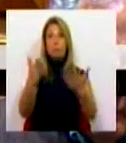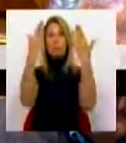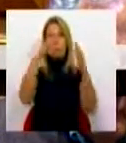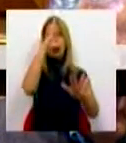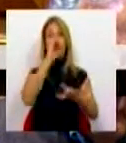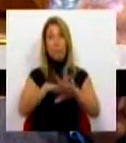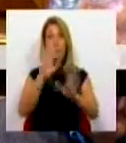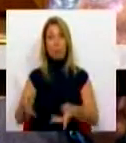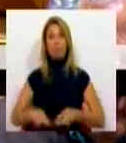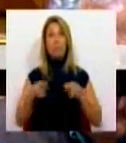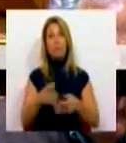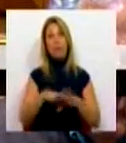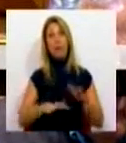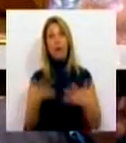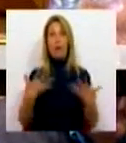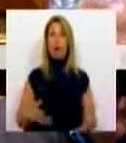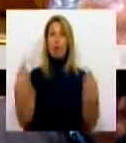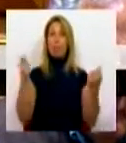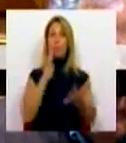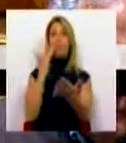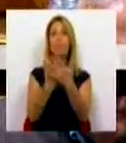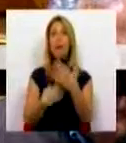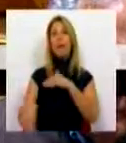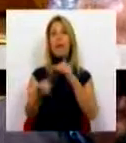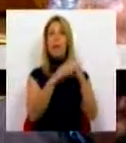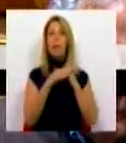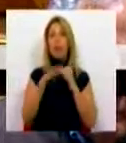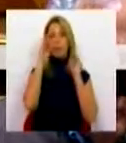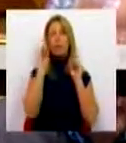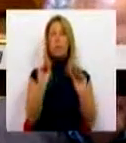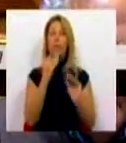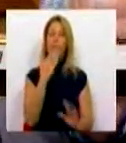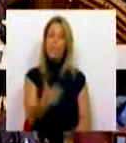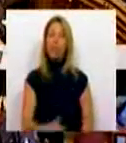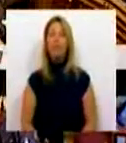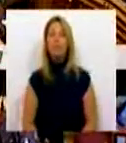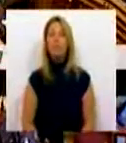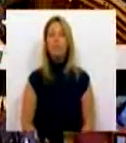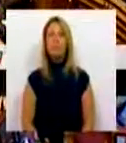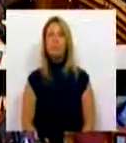aposta que está a fazer na promoção da equidade educativa. Muito obrigada.